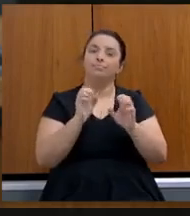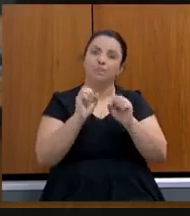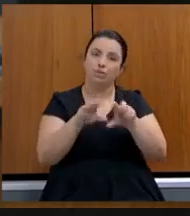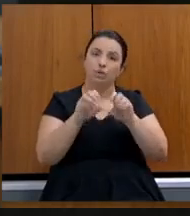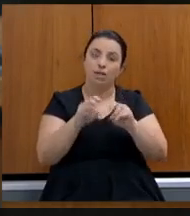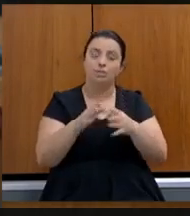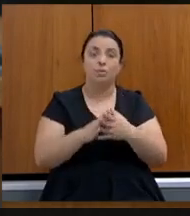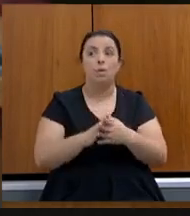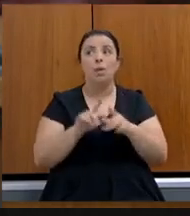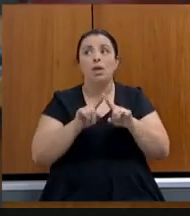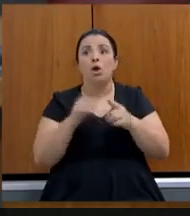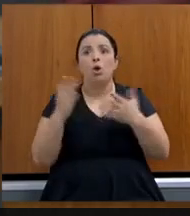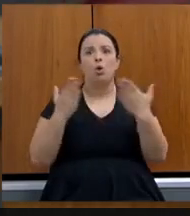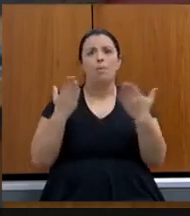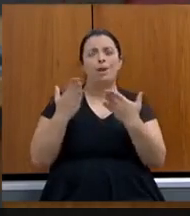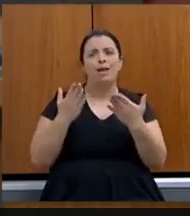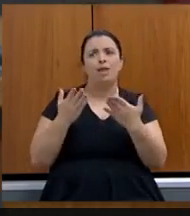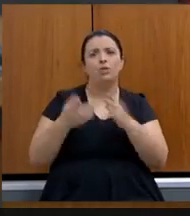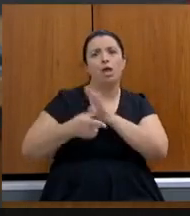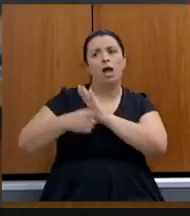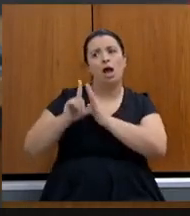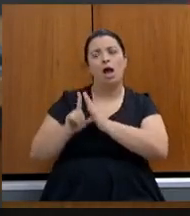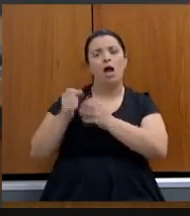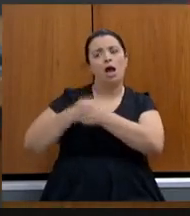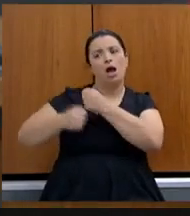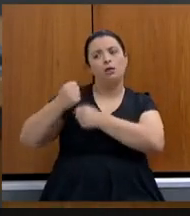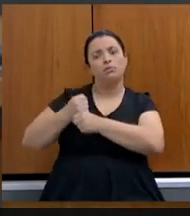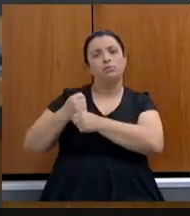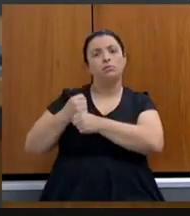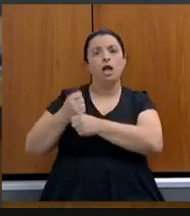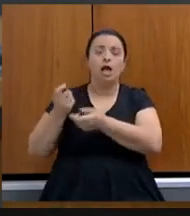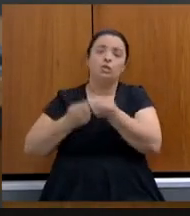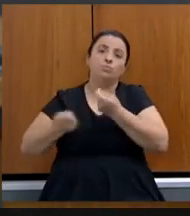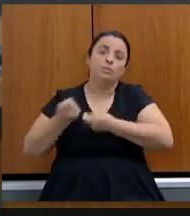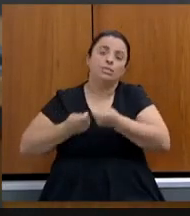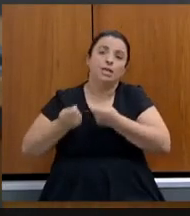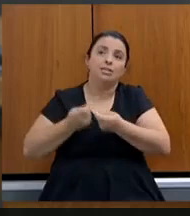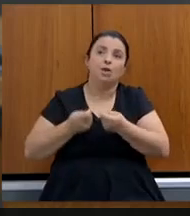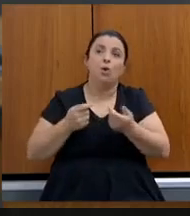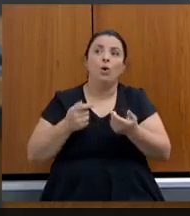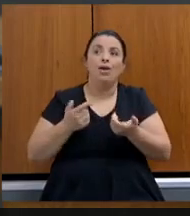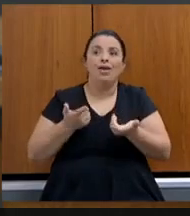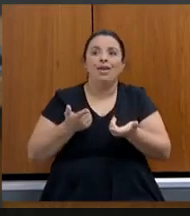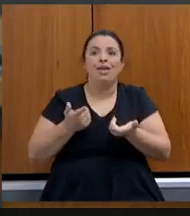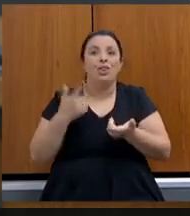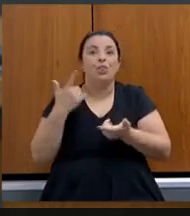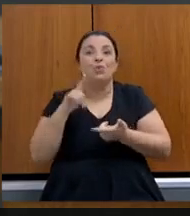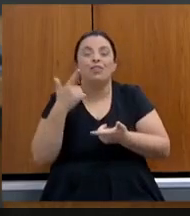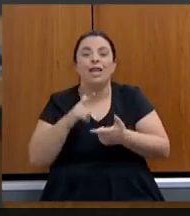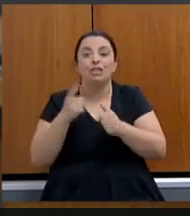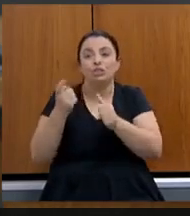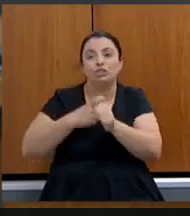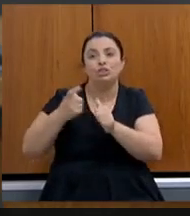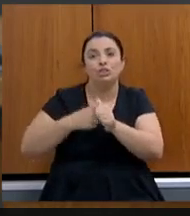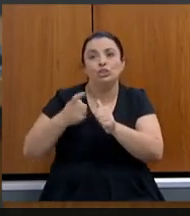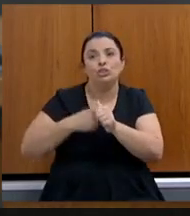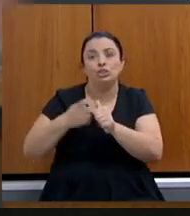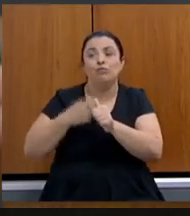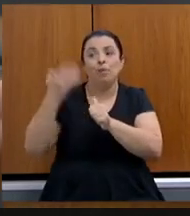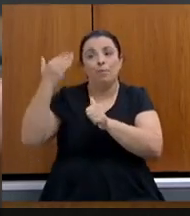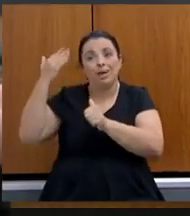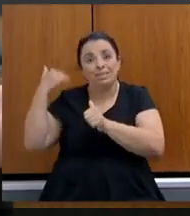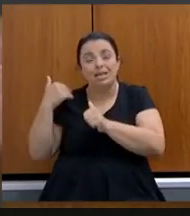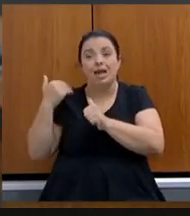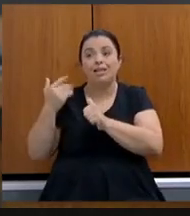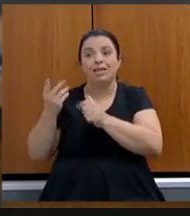administração anterior É mas não temos uma bateria de restos a pagar que eram transmitidos né é esse passava uma